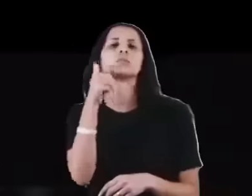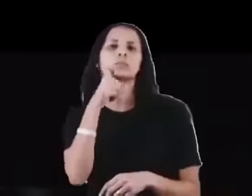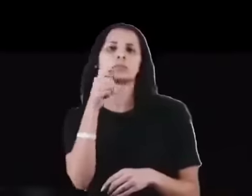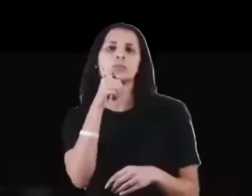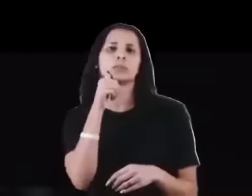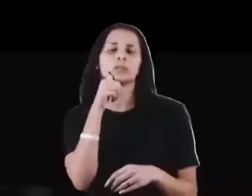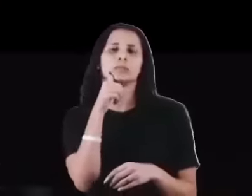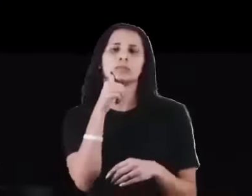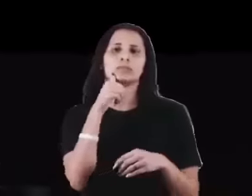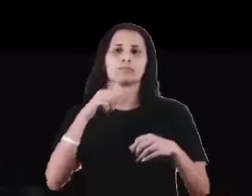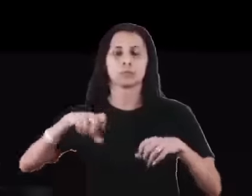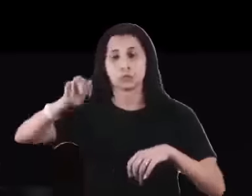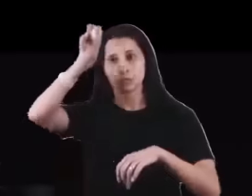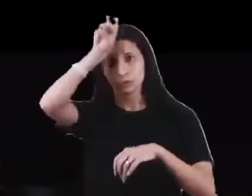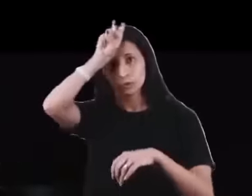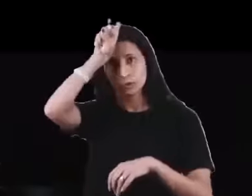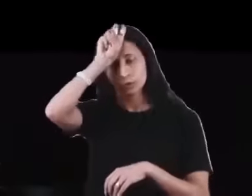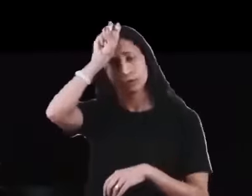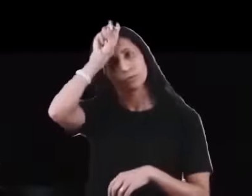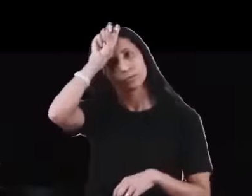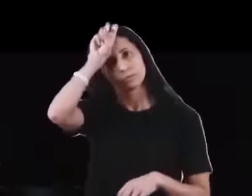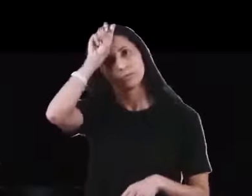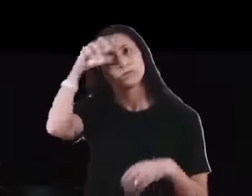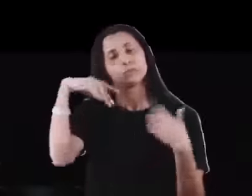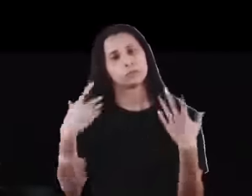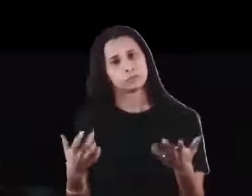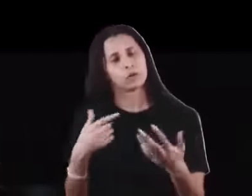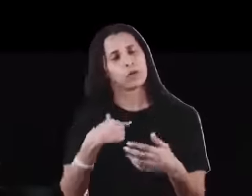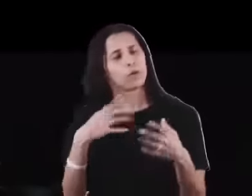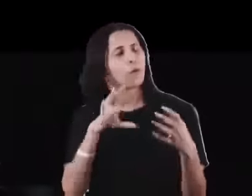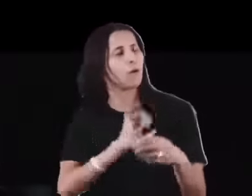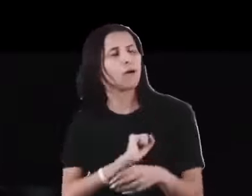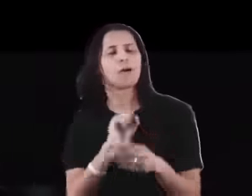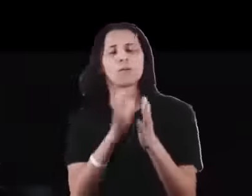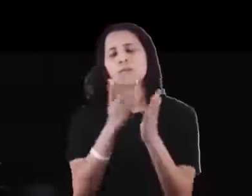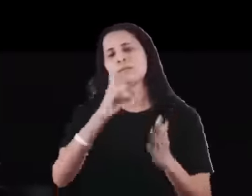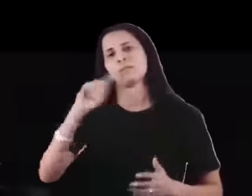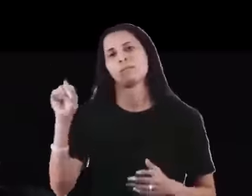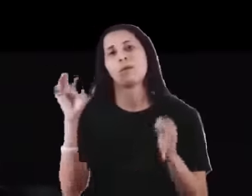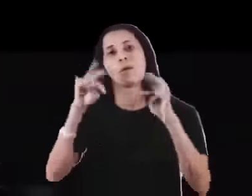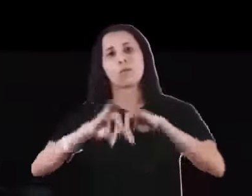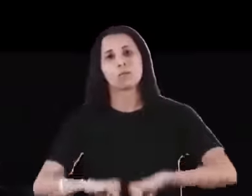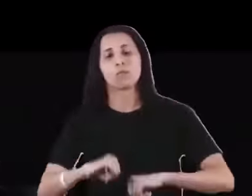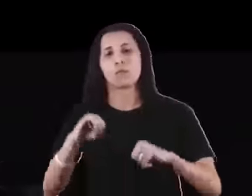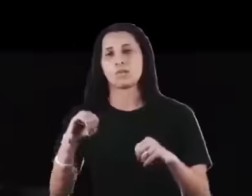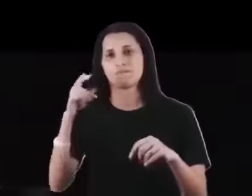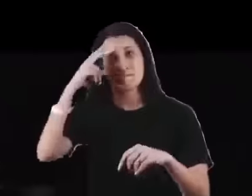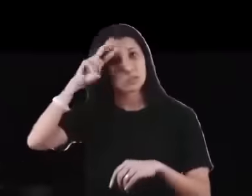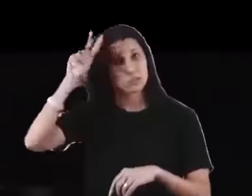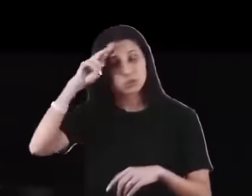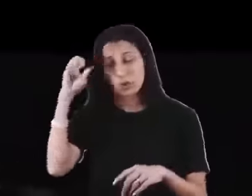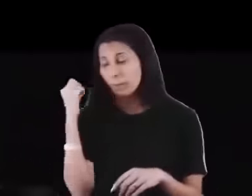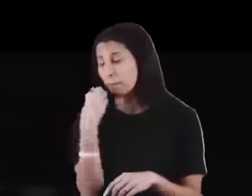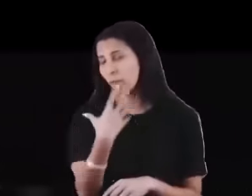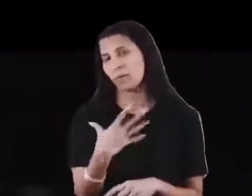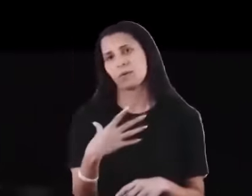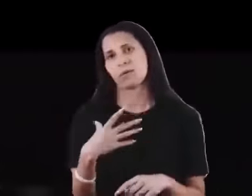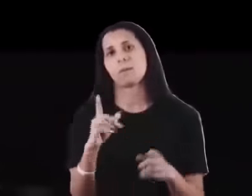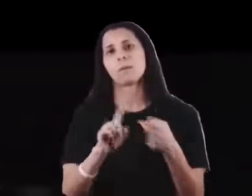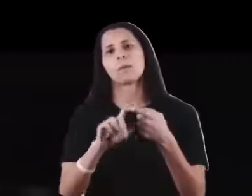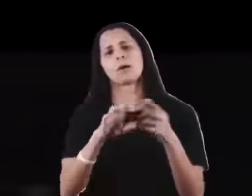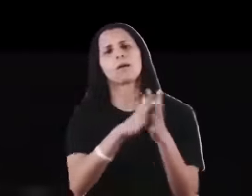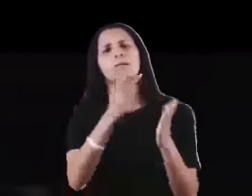voltas da história bíblica o fim apoteótico que Deus dá é ou não é porque a Bíblia diz que Ismael não